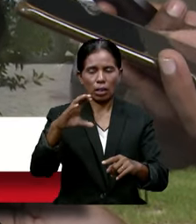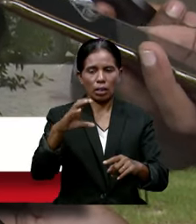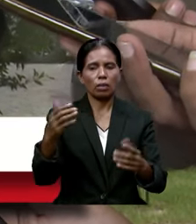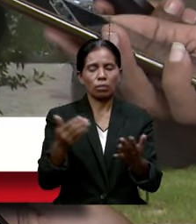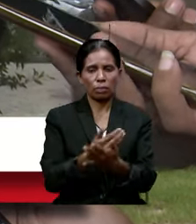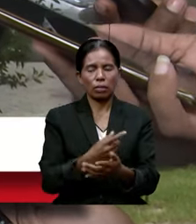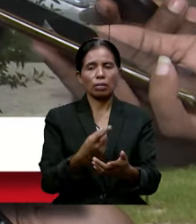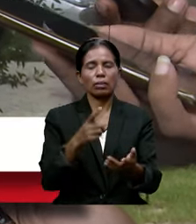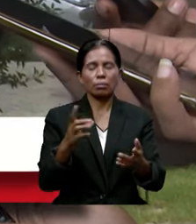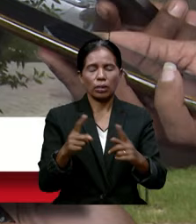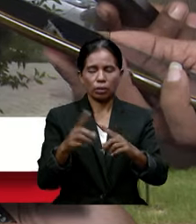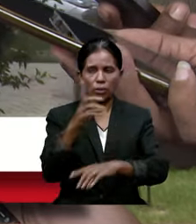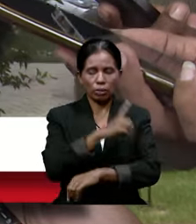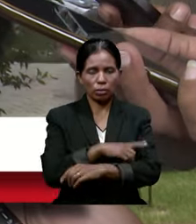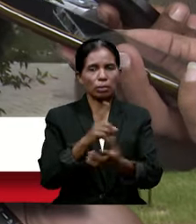o hin diskuti